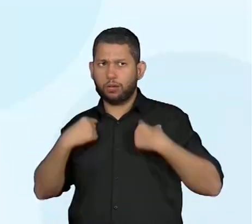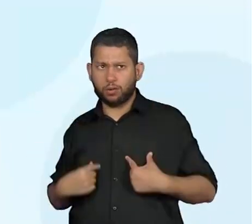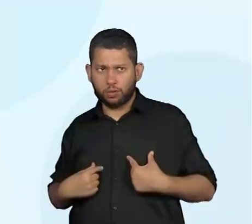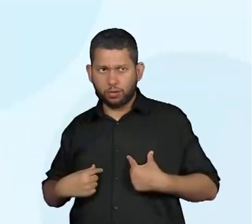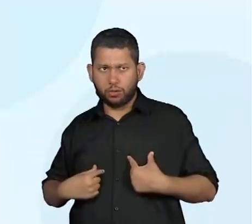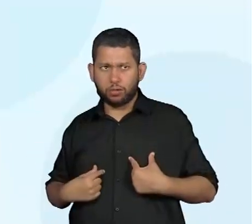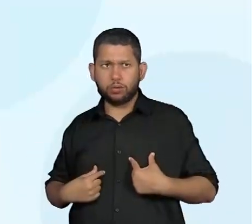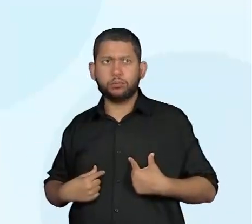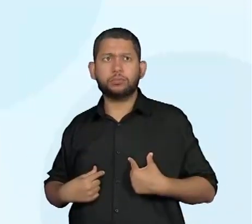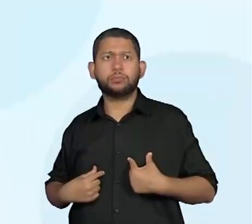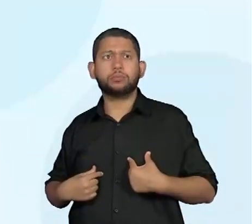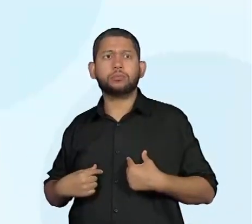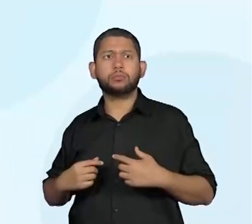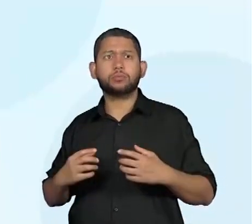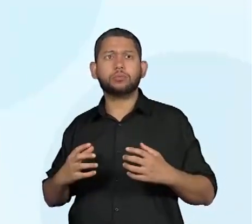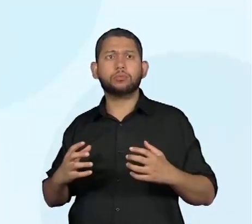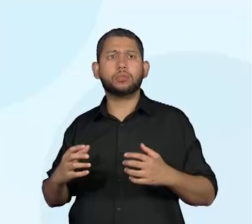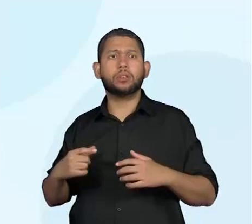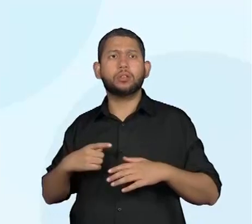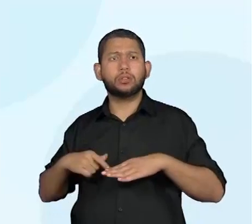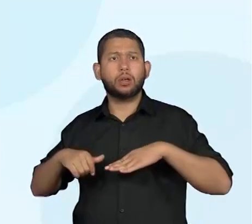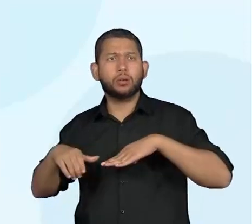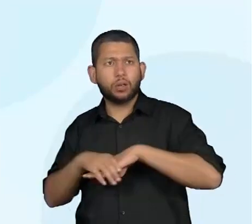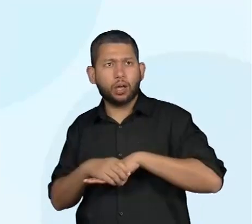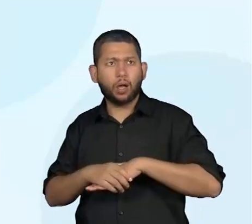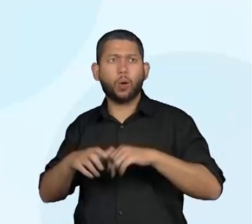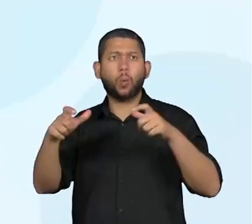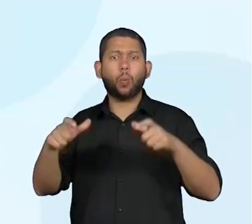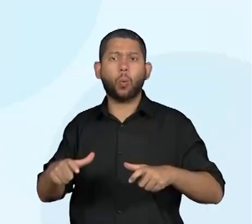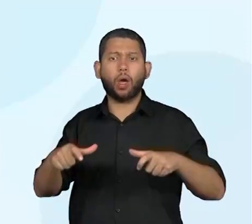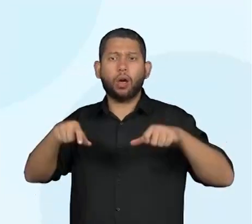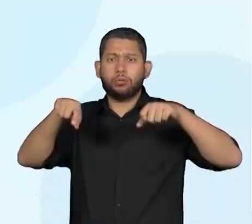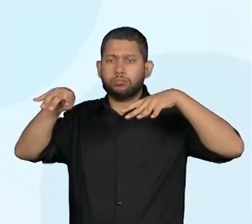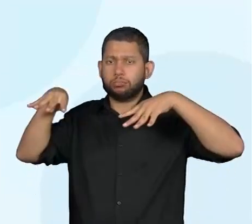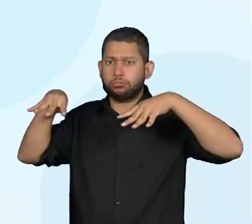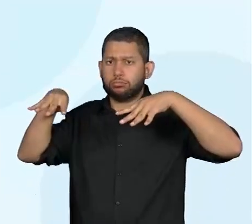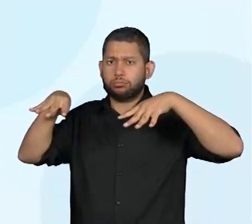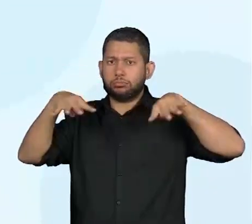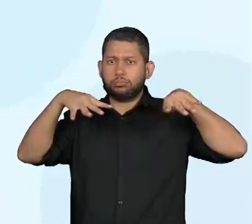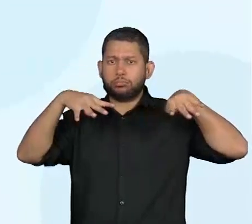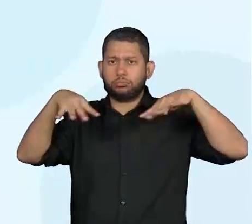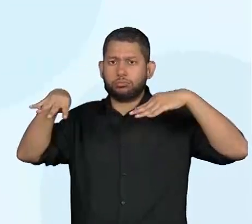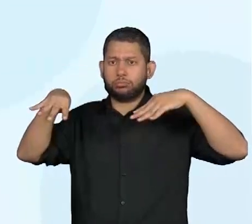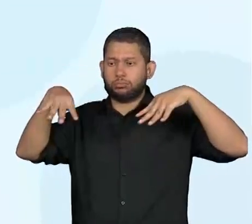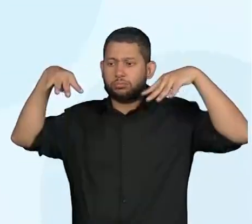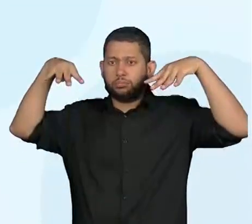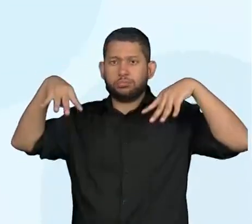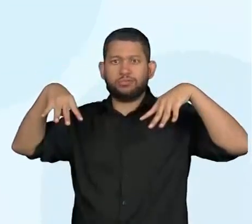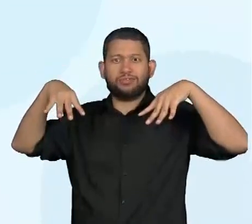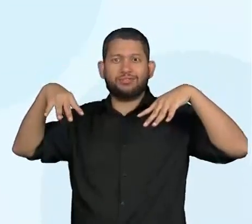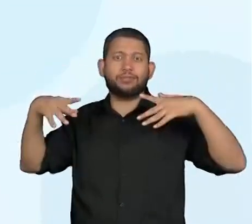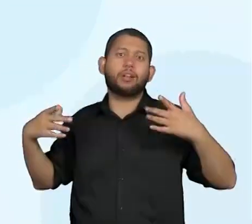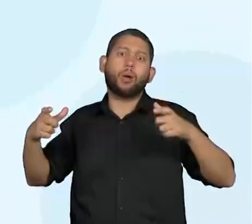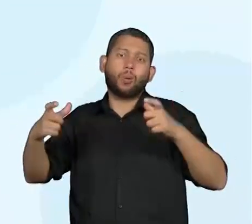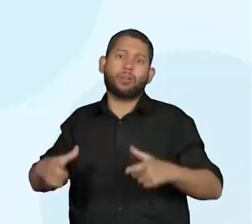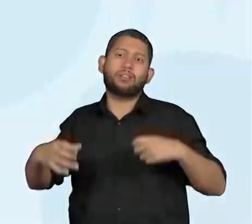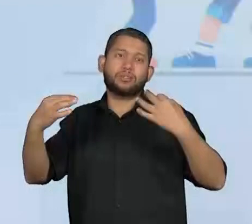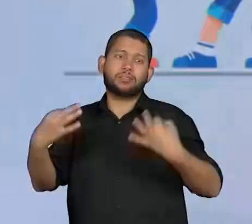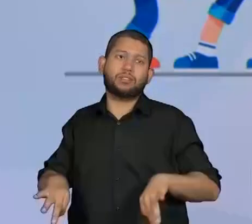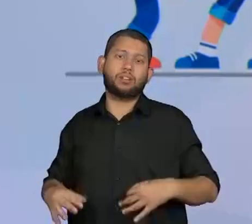equipamento. Dá para ver que está no lugar também. Sim. Tem pessoas assistindo, né? É